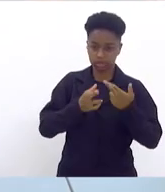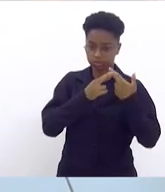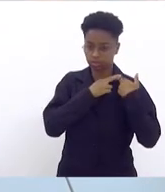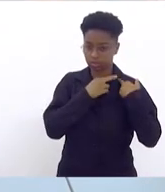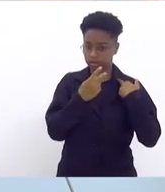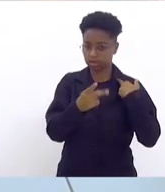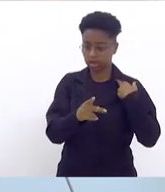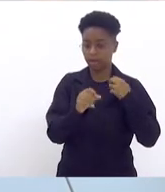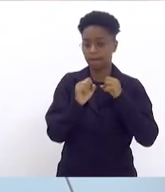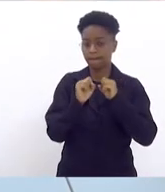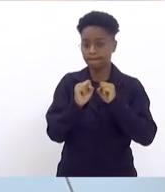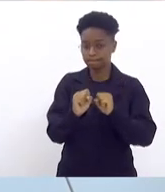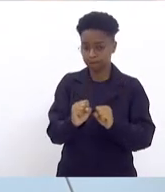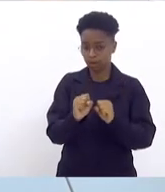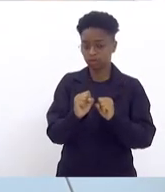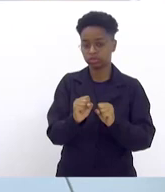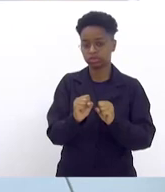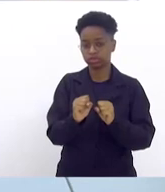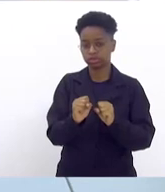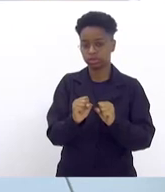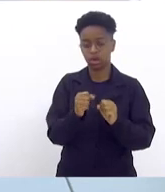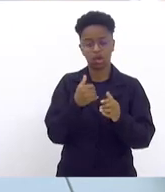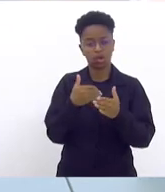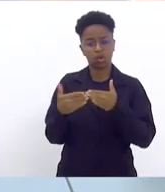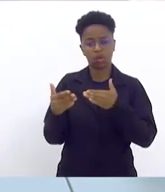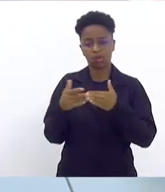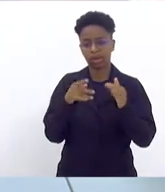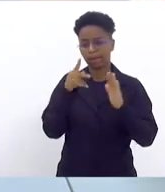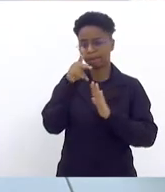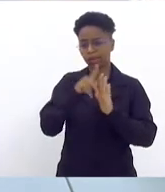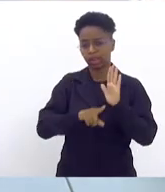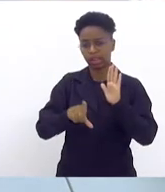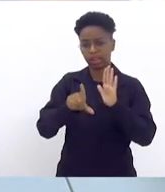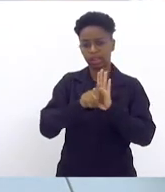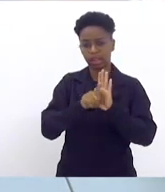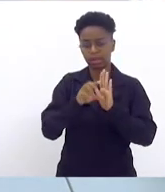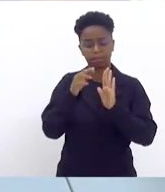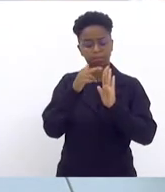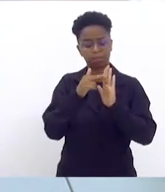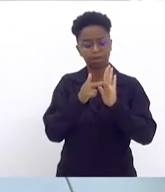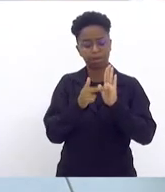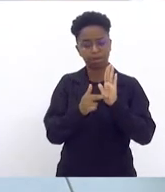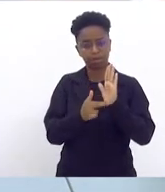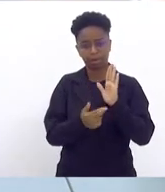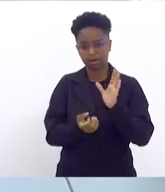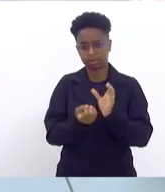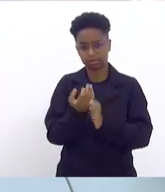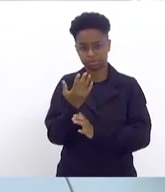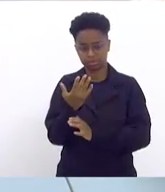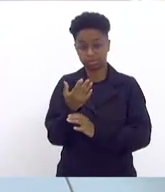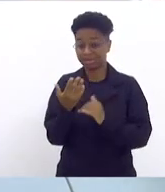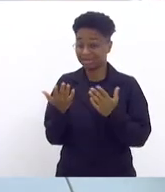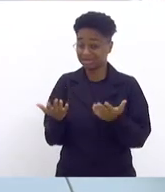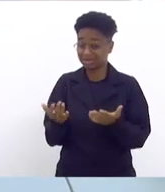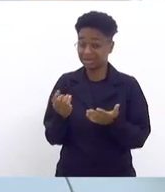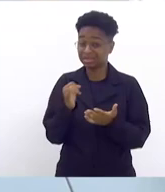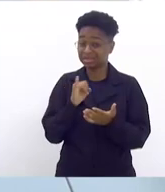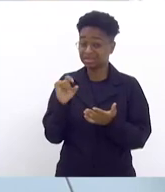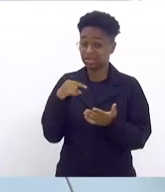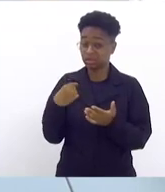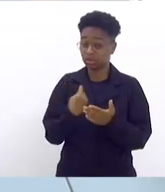pode regulamentar qualquer projeto de lei. Qualquer projeto de lei. Então, quando a gente